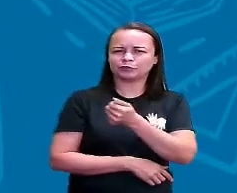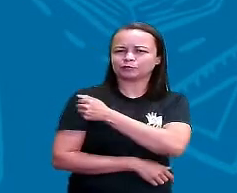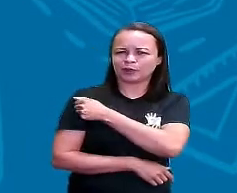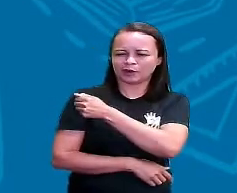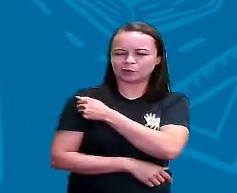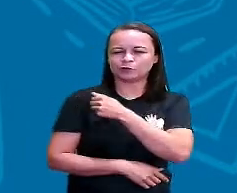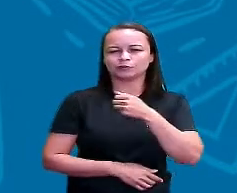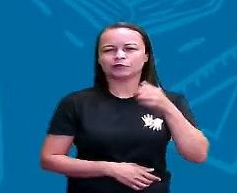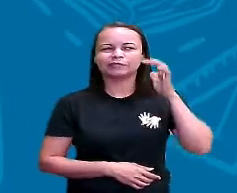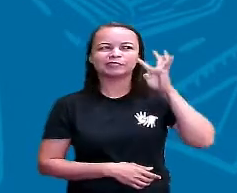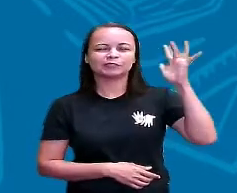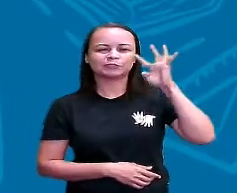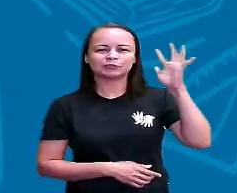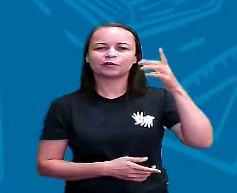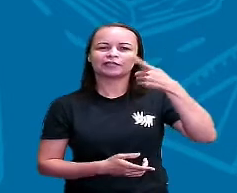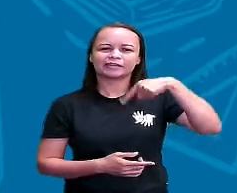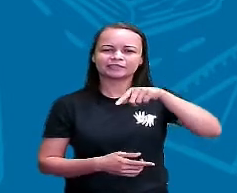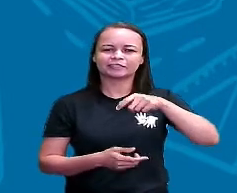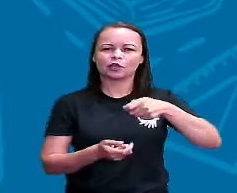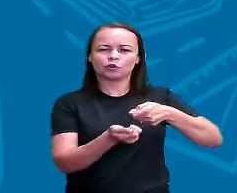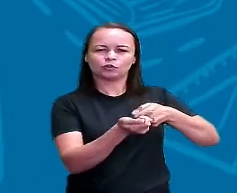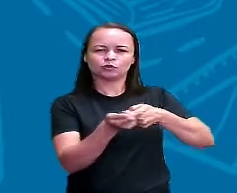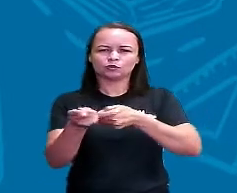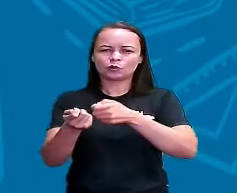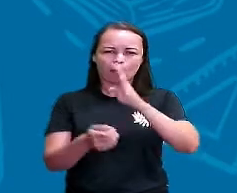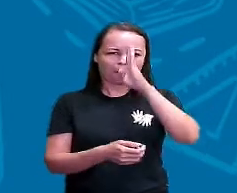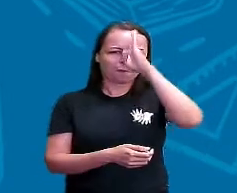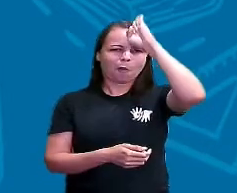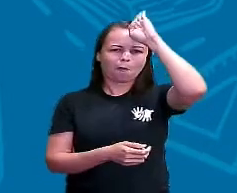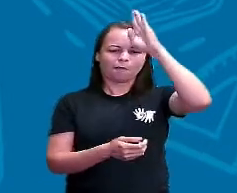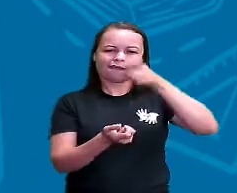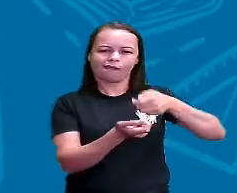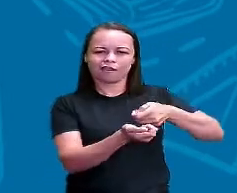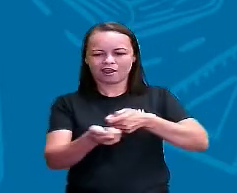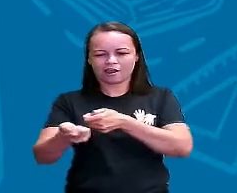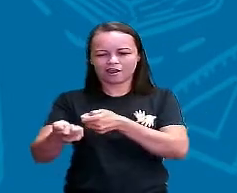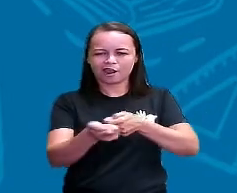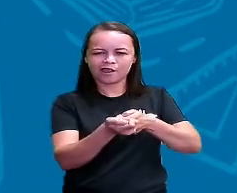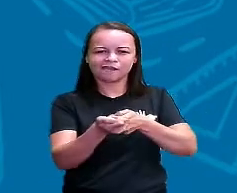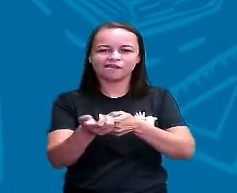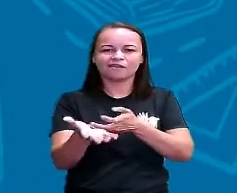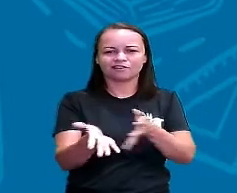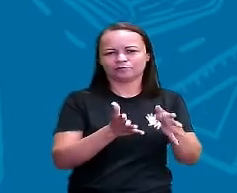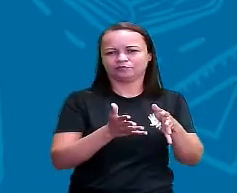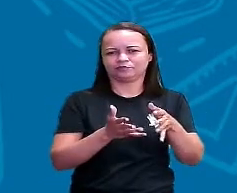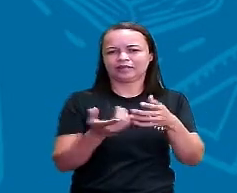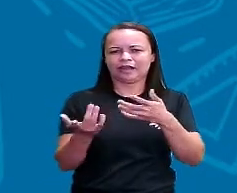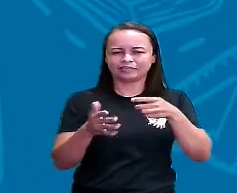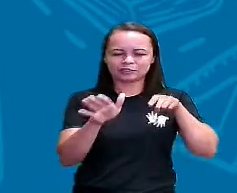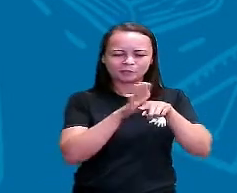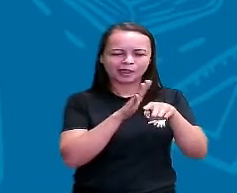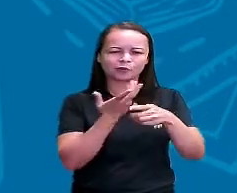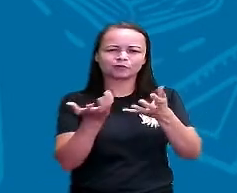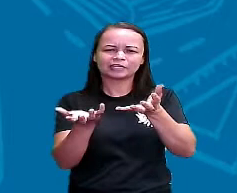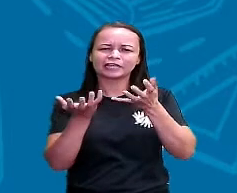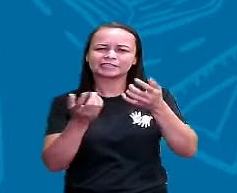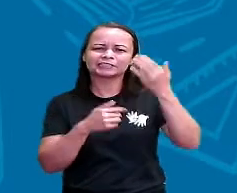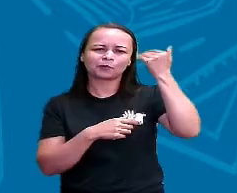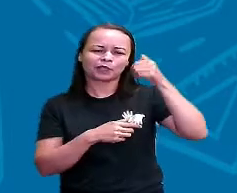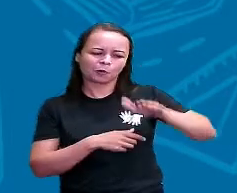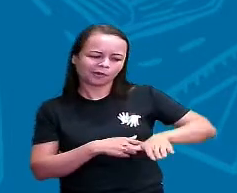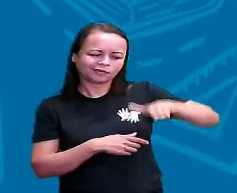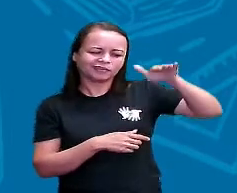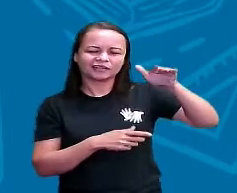um bombeiro, gente. Tem muita criança quando a gente pergunta, o que é que você quer ser quando crescer? Ah, eu quero ser bombeiro. É uma profissão muito bonita mesmo, né?